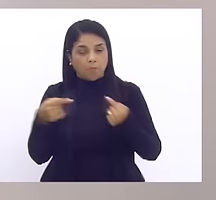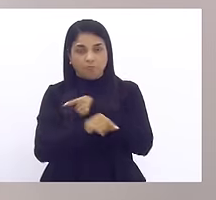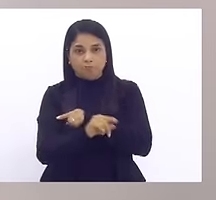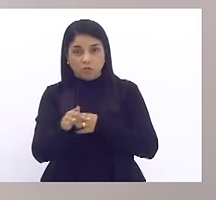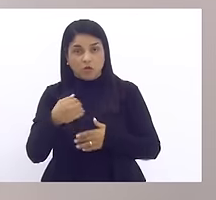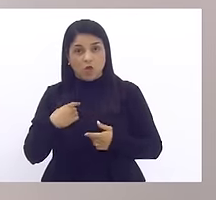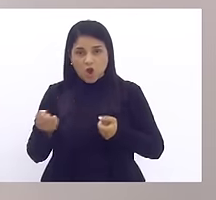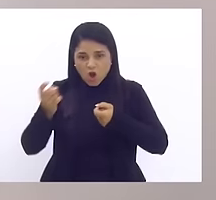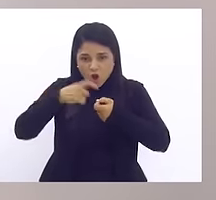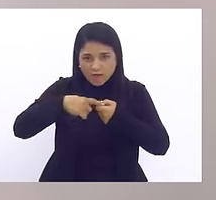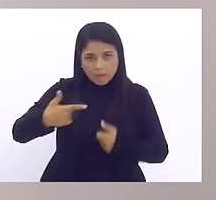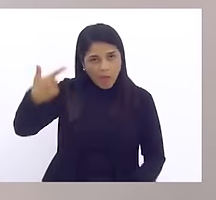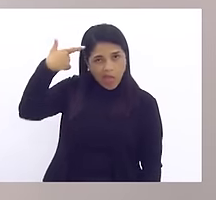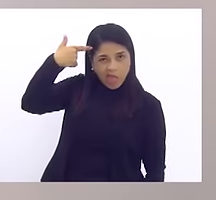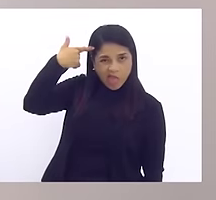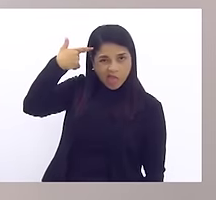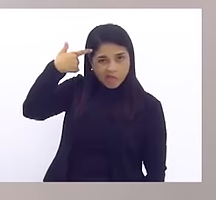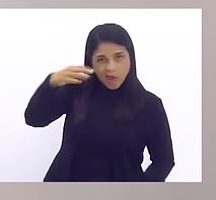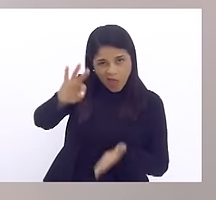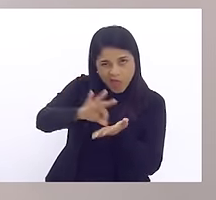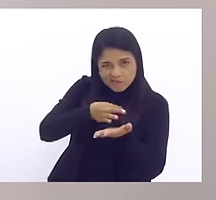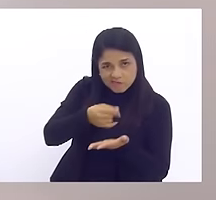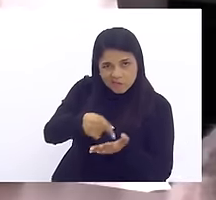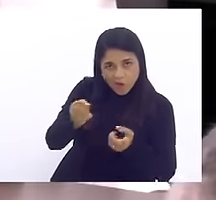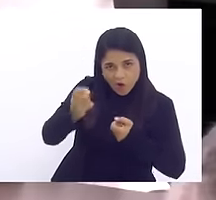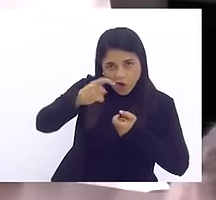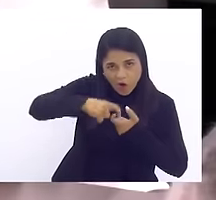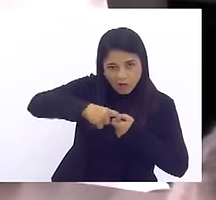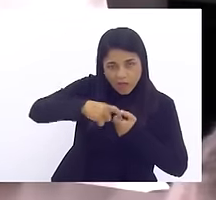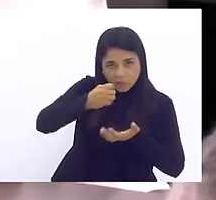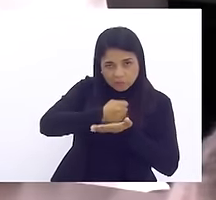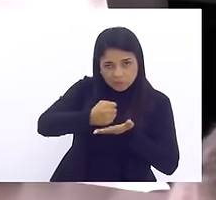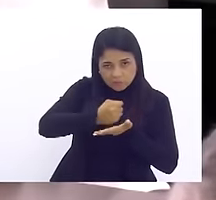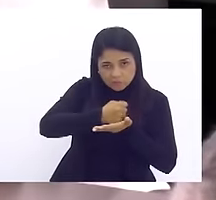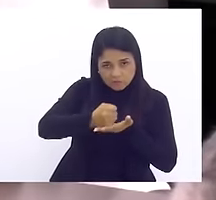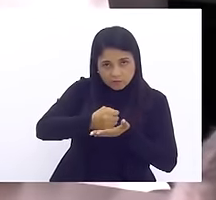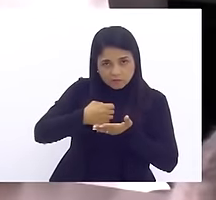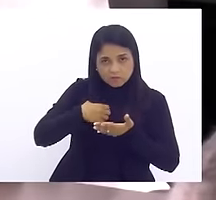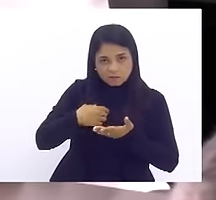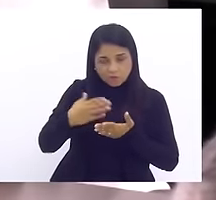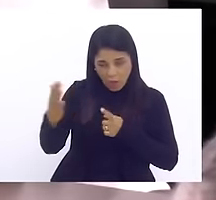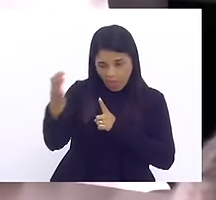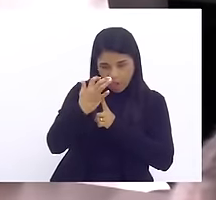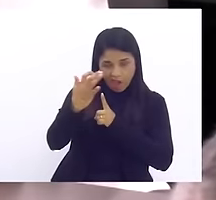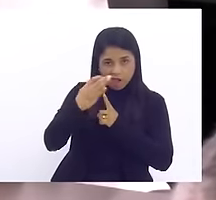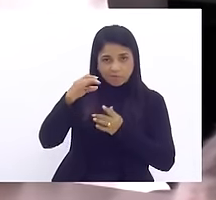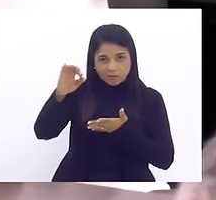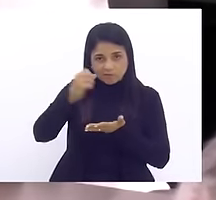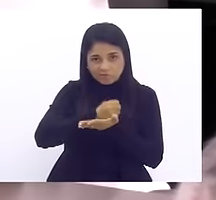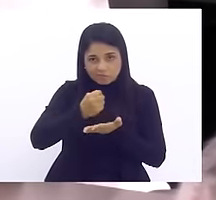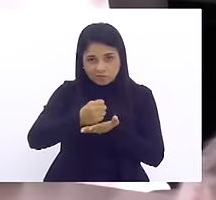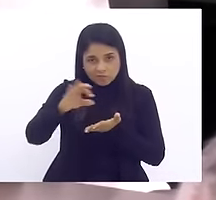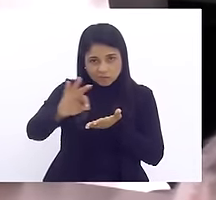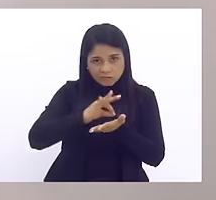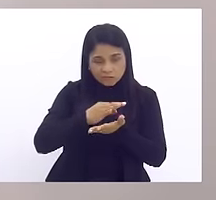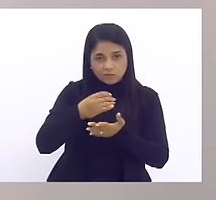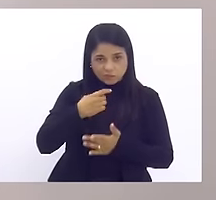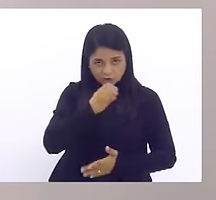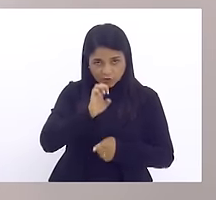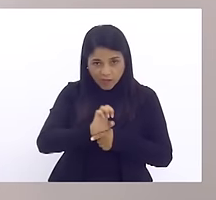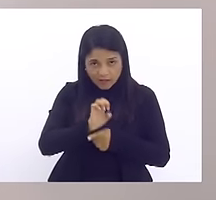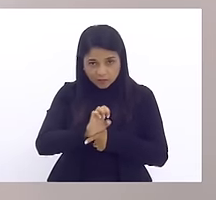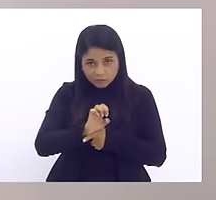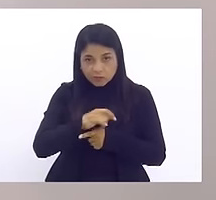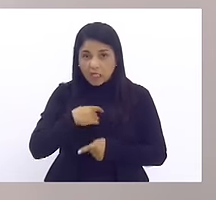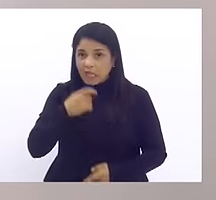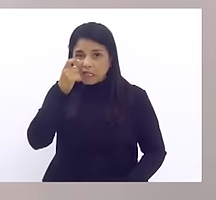ninguém botou alguém botou a arma na sua cabeça para assinar esse convênio A senhora foi coagida assim na convênio com o estado se a senhora assinou o convênio é